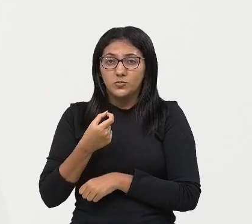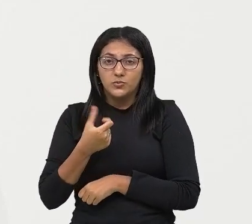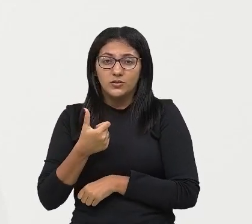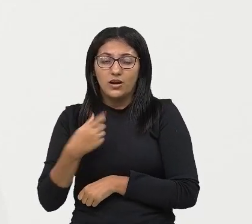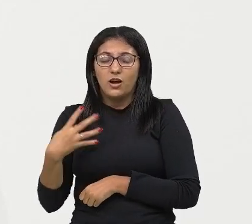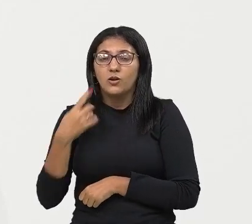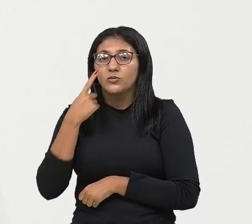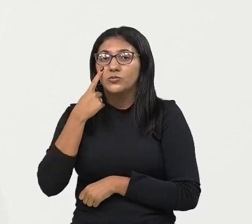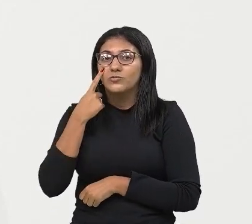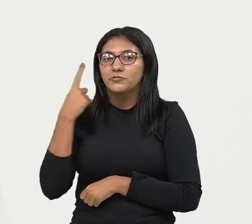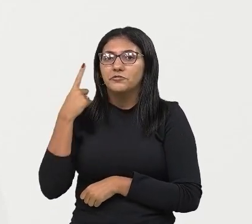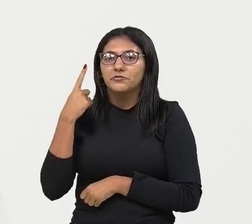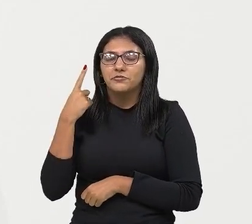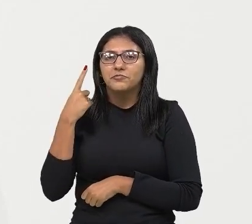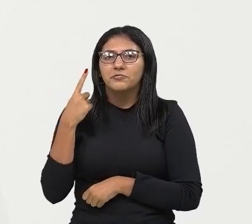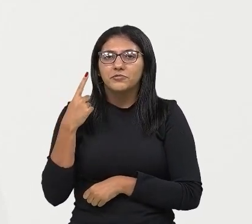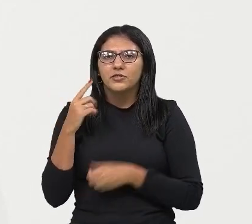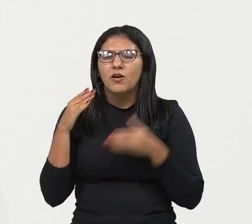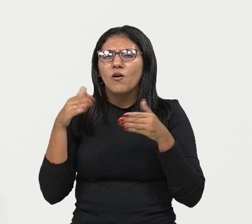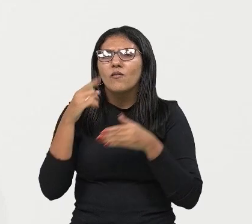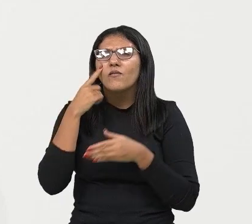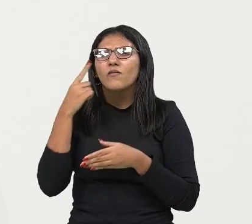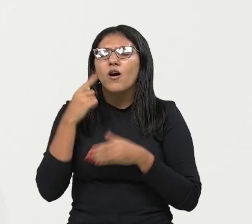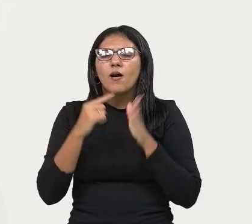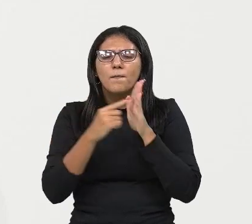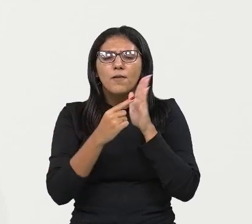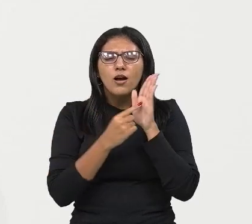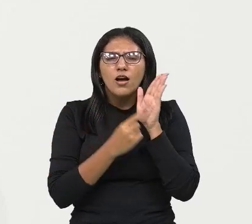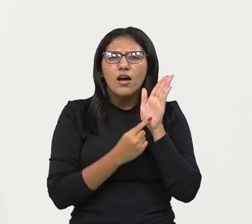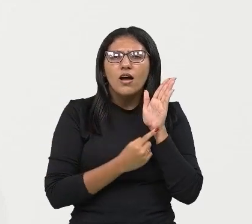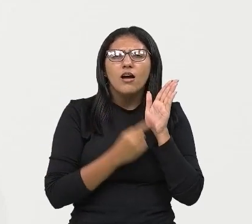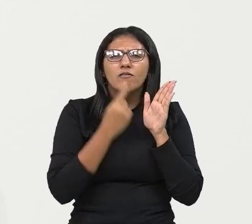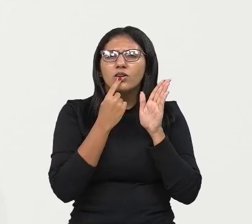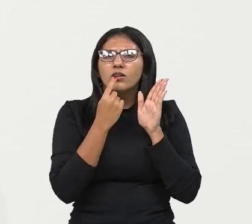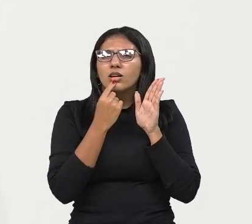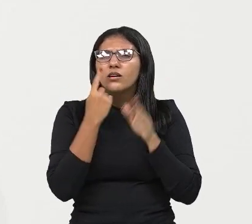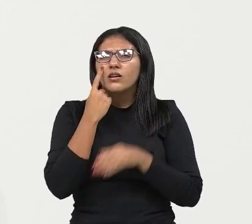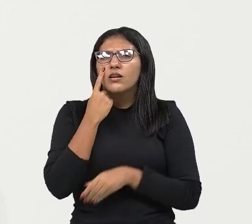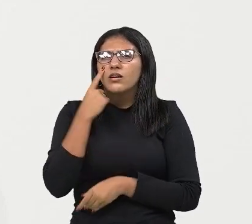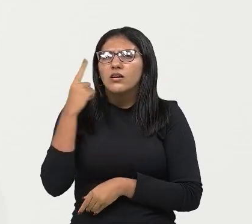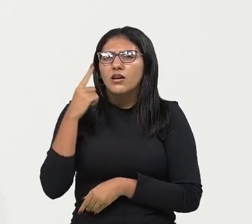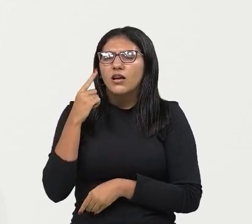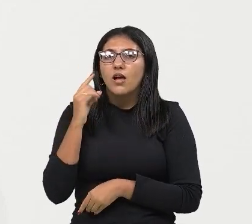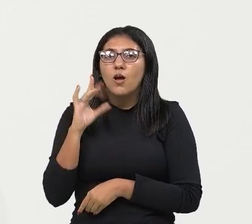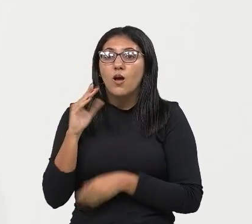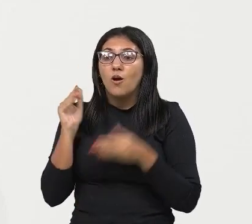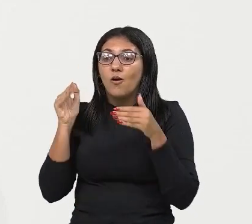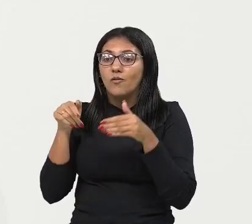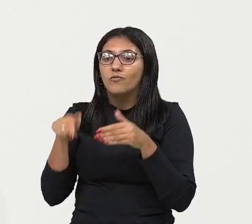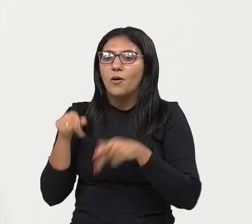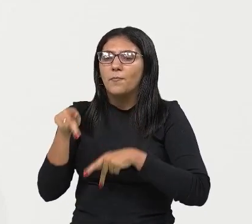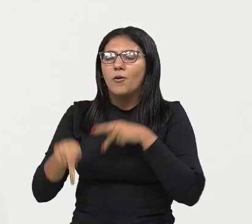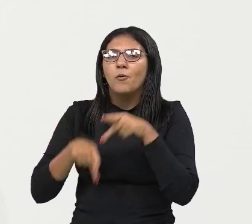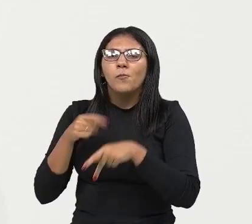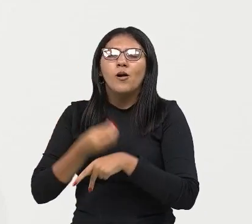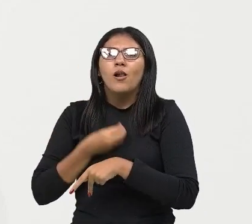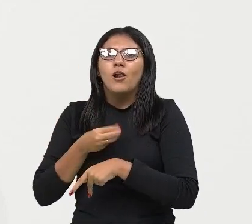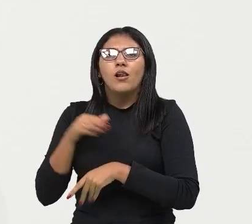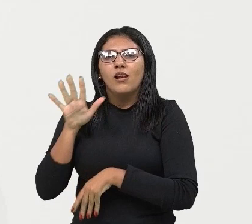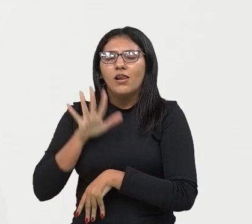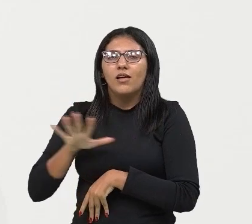observa aqui a maioria, onde está todo esse vermelho, né, a maior parte da população brasileira está realmente no